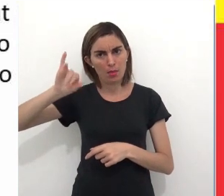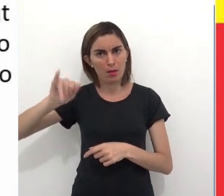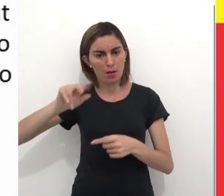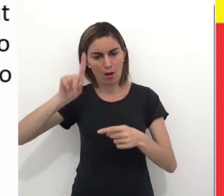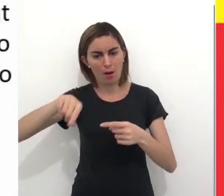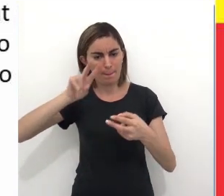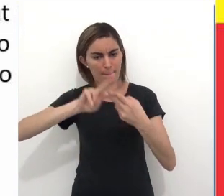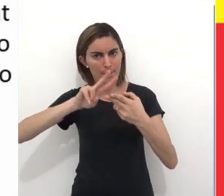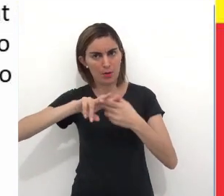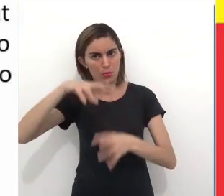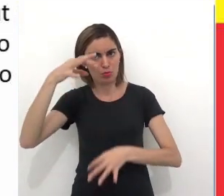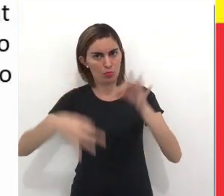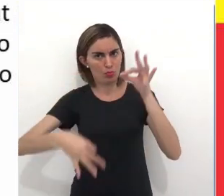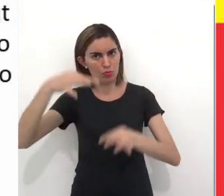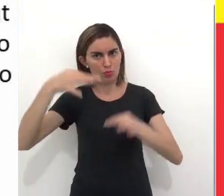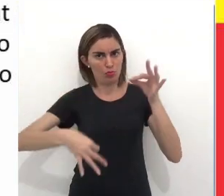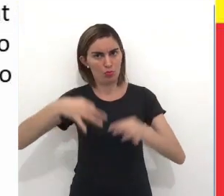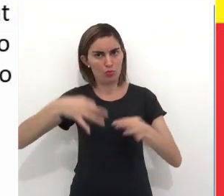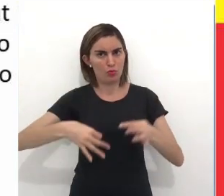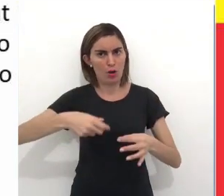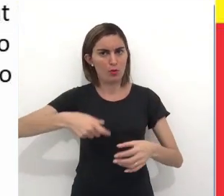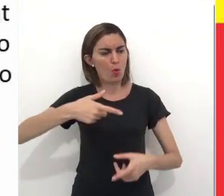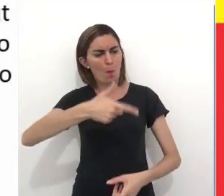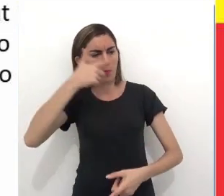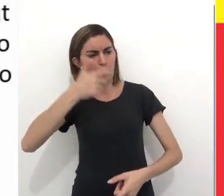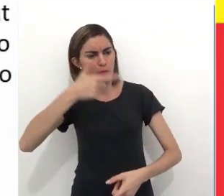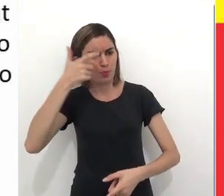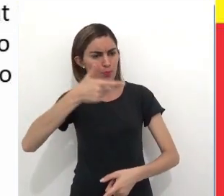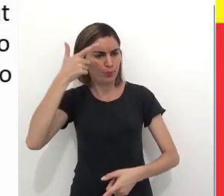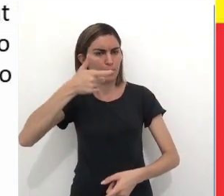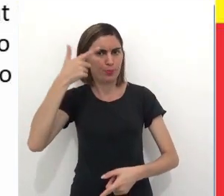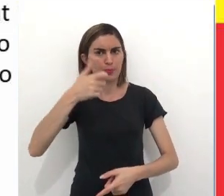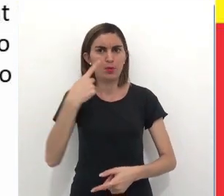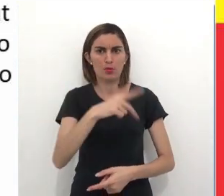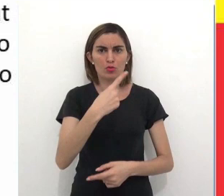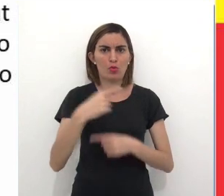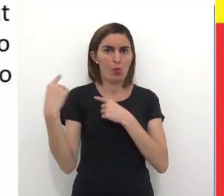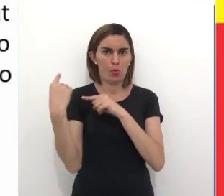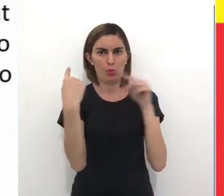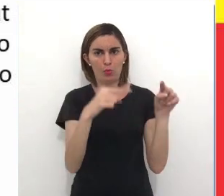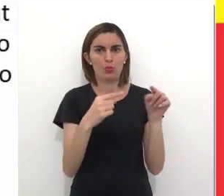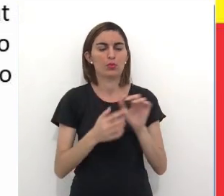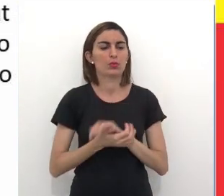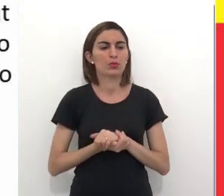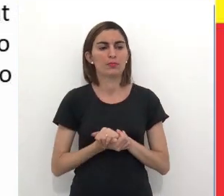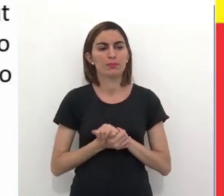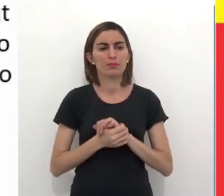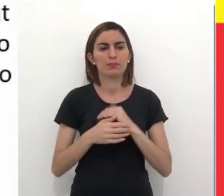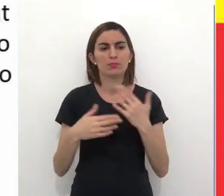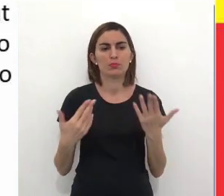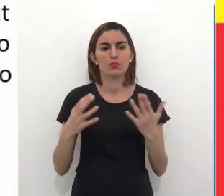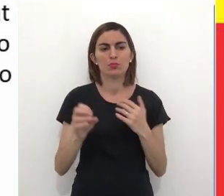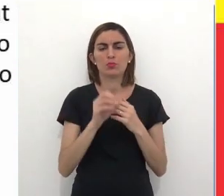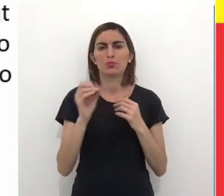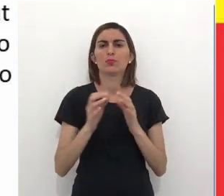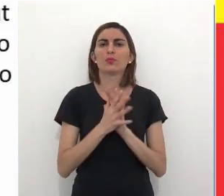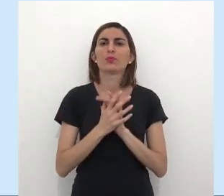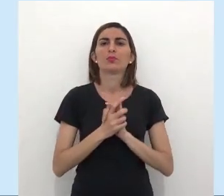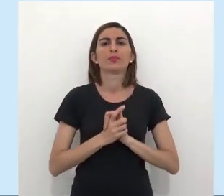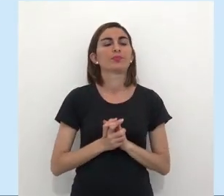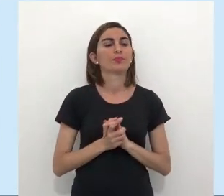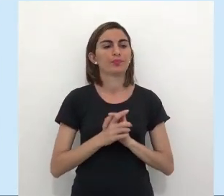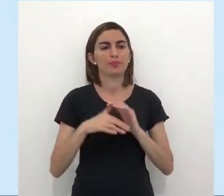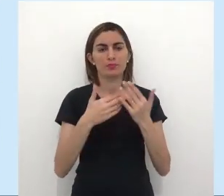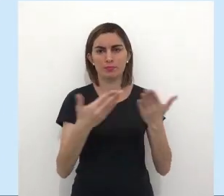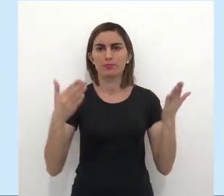preso, julgado e fuzilado por seus adversários. Então, na realidade,